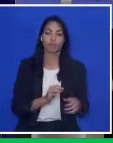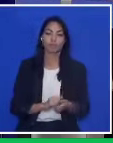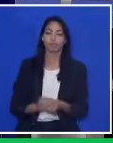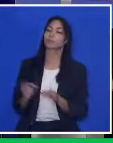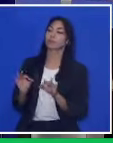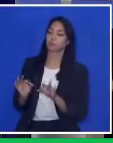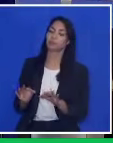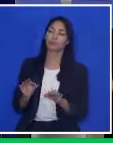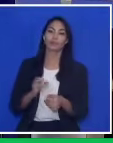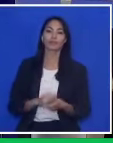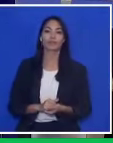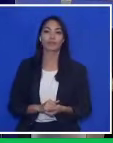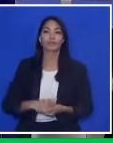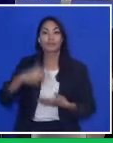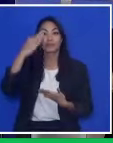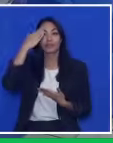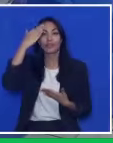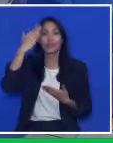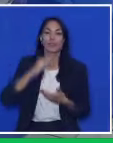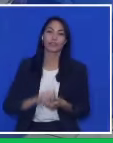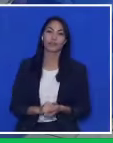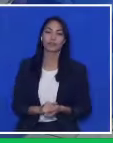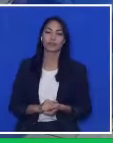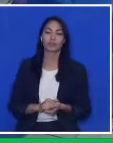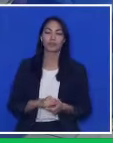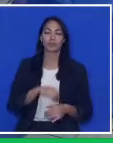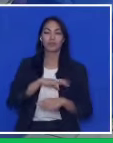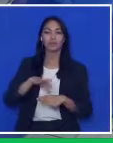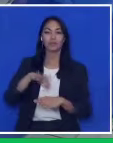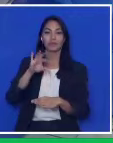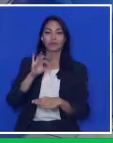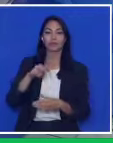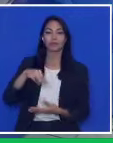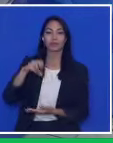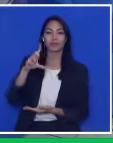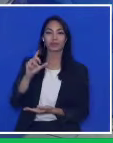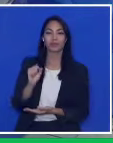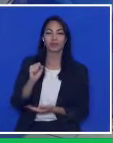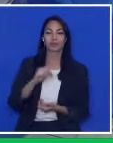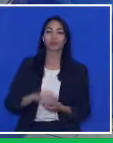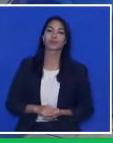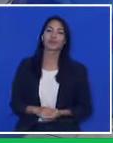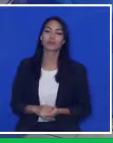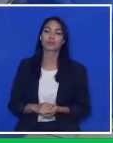confirmo. Sim, confirmo. Muito obrigada. Esse foi o sorteio da Mega